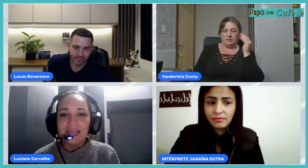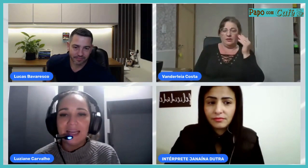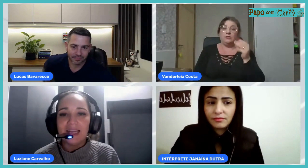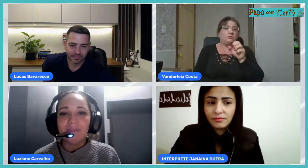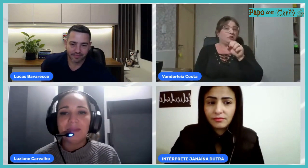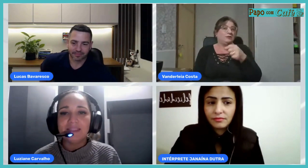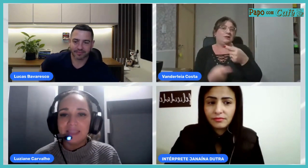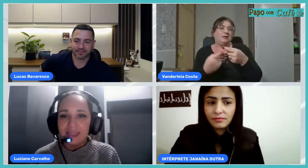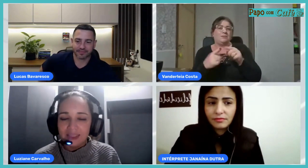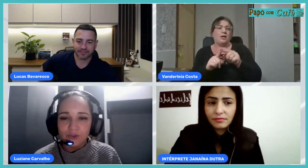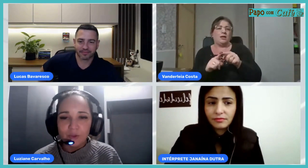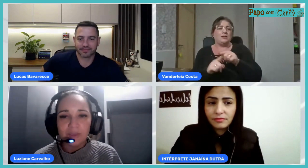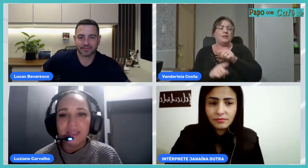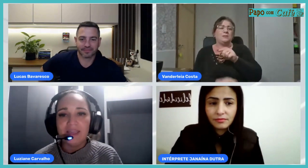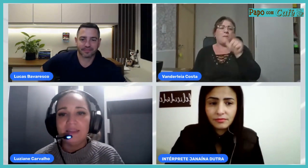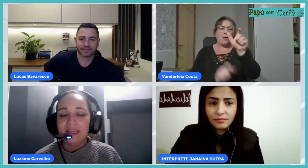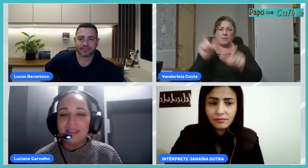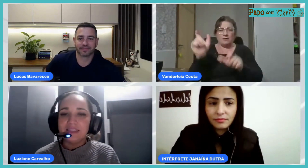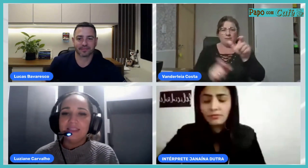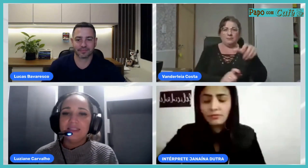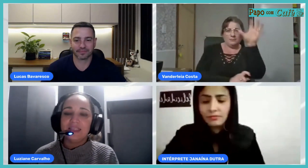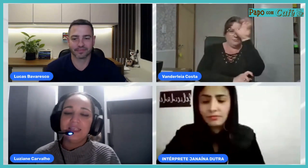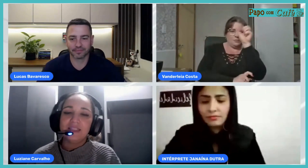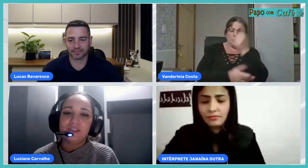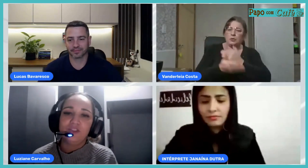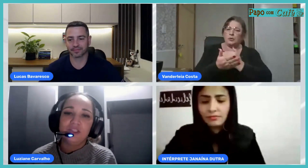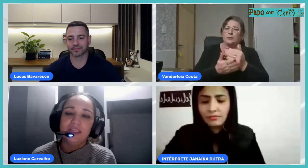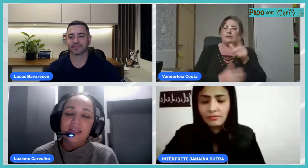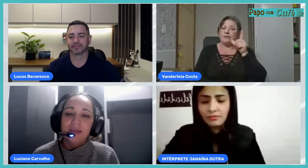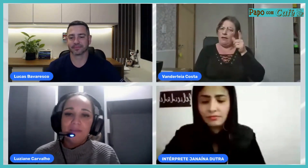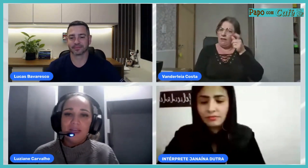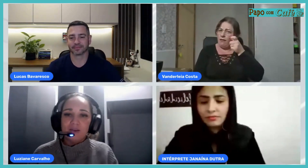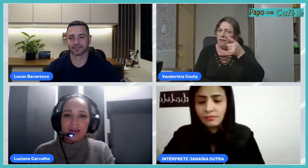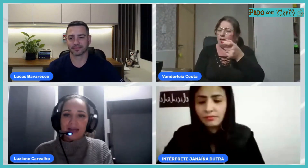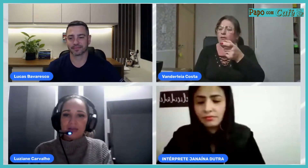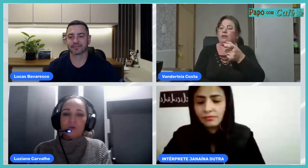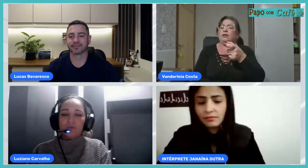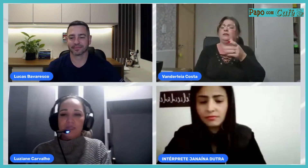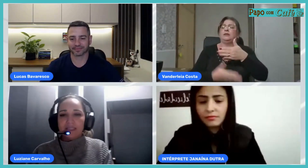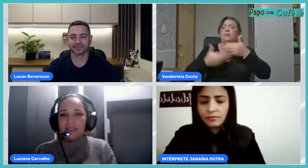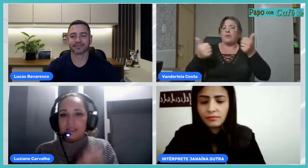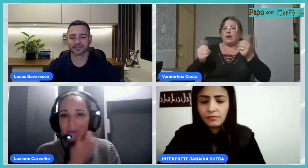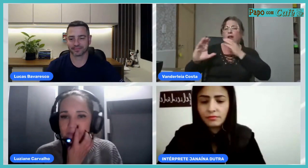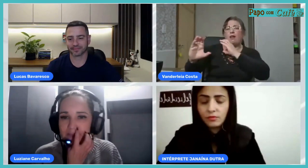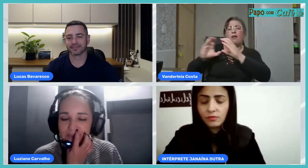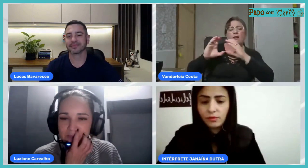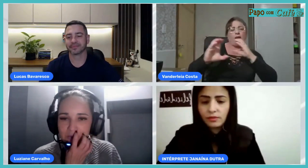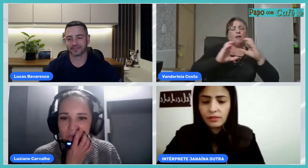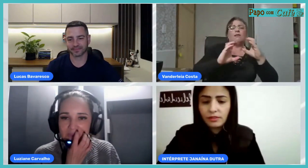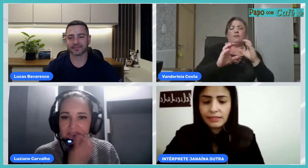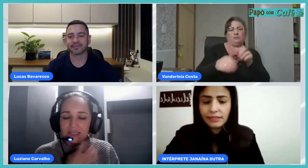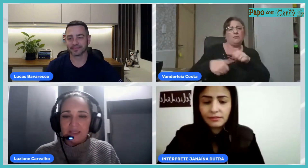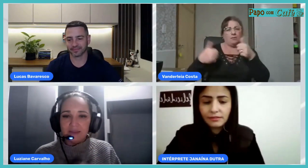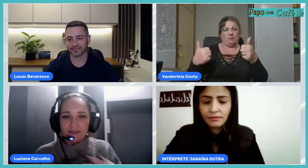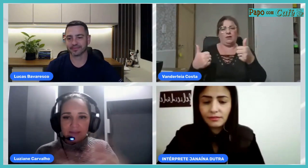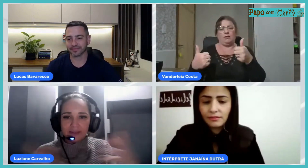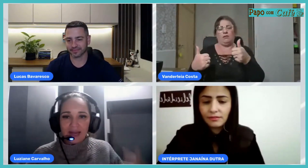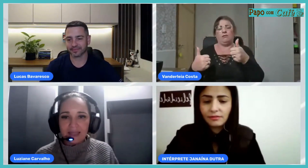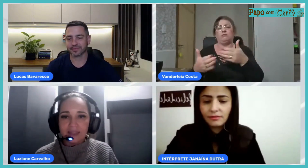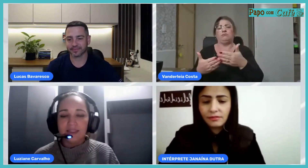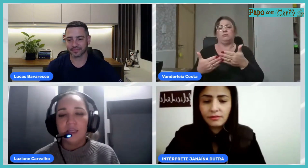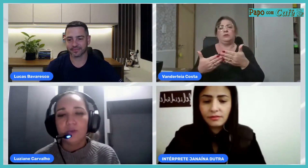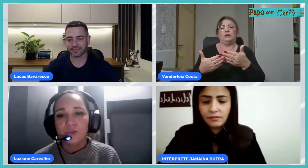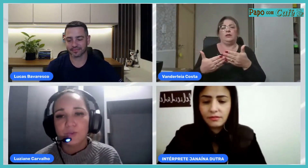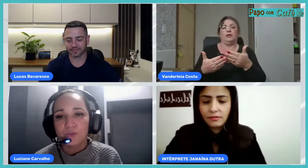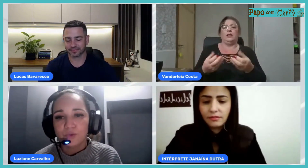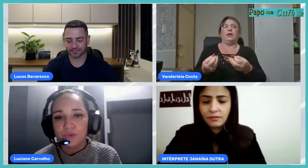quem está aprendendo ou para quem tem esse interesse de melhorar a comunicação entre as pessoas, né,